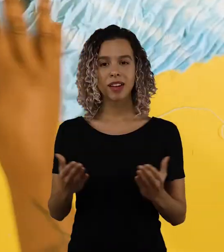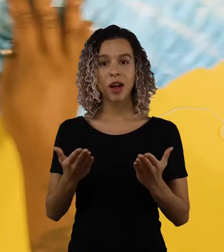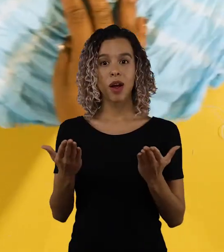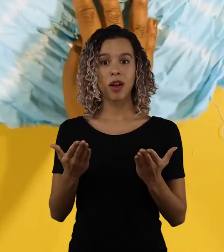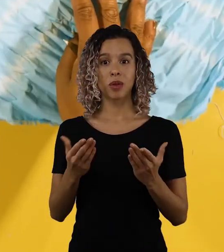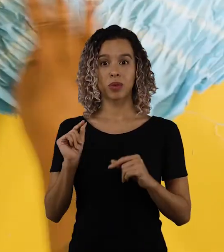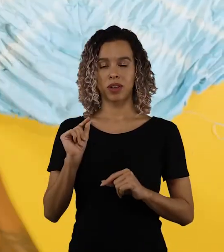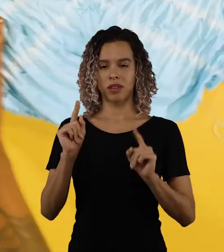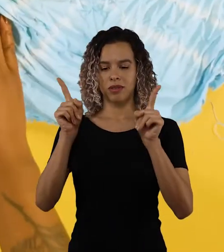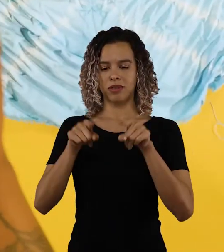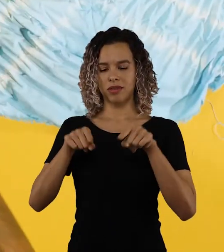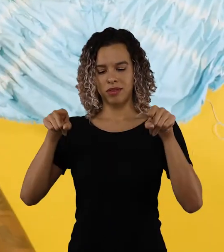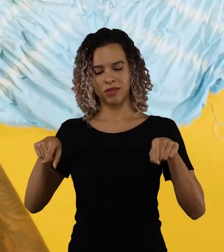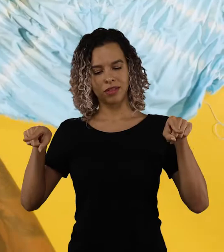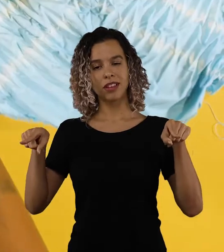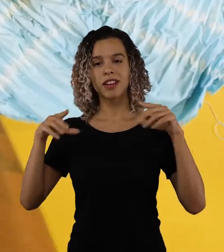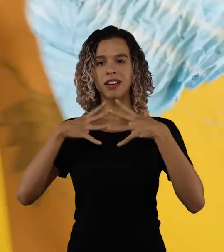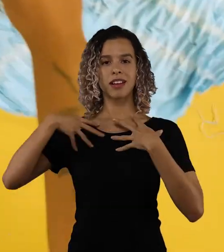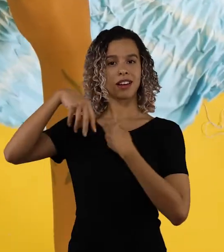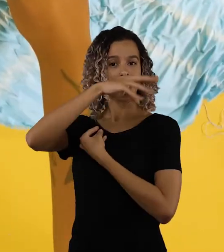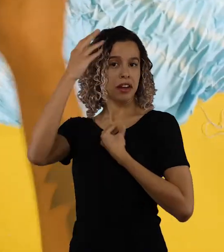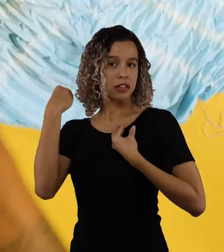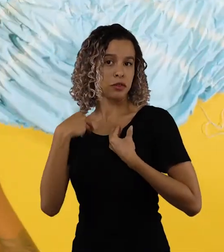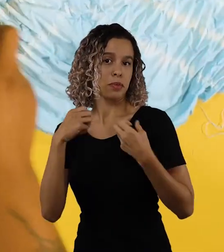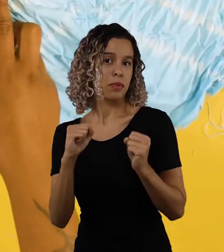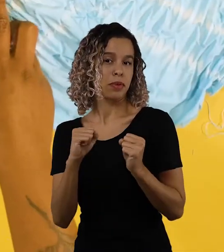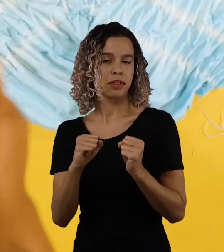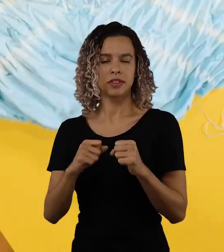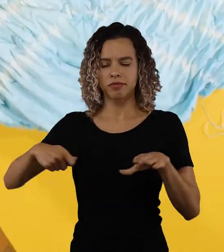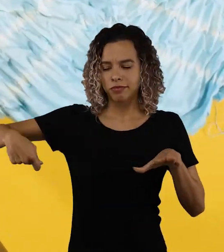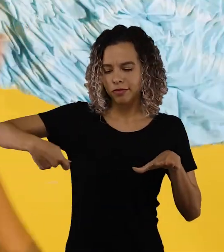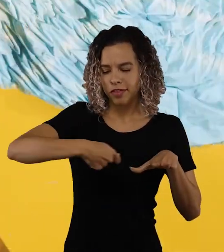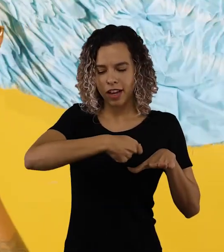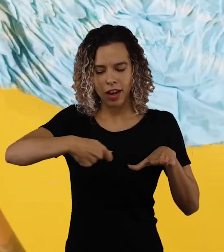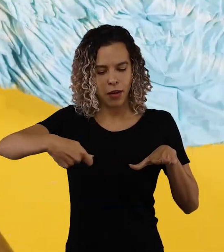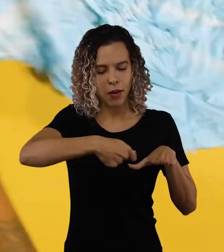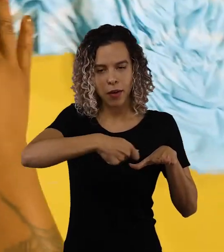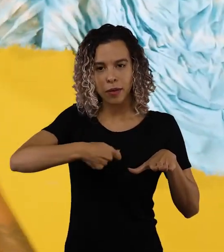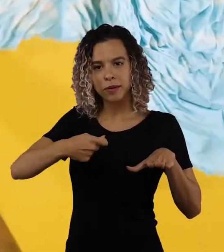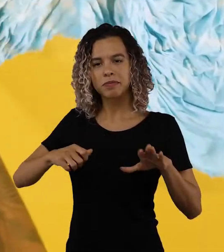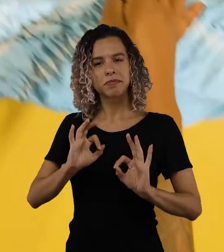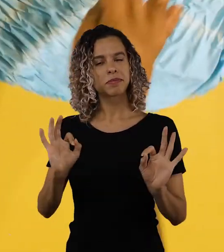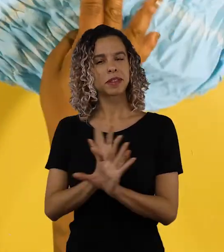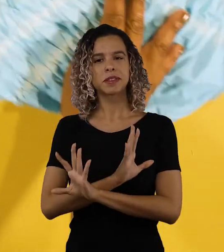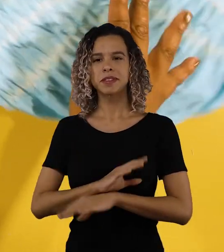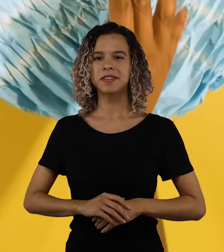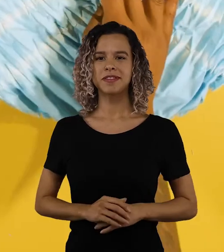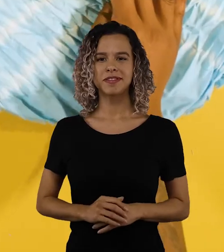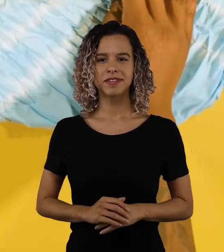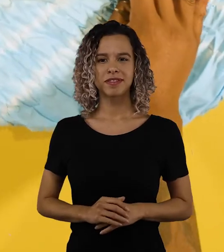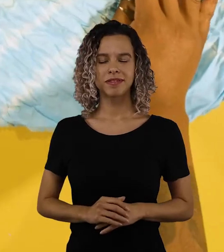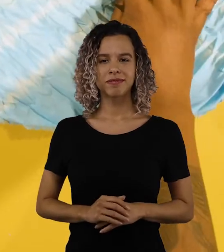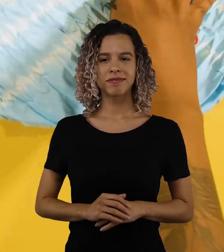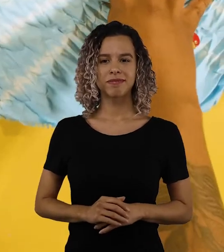Aqui nós fizemos um lenço. Então, é só fazer um acabamento, passar com ferro e o nosso lenço